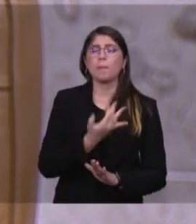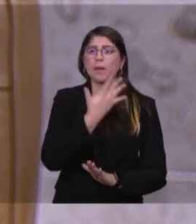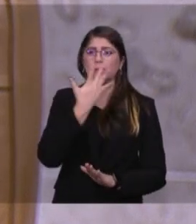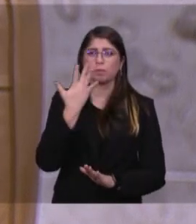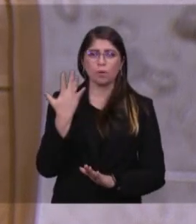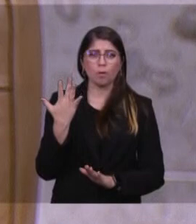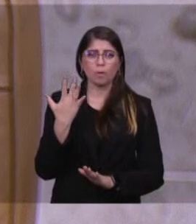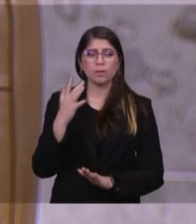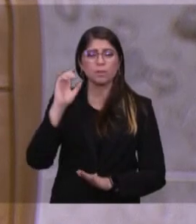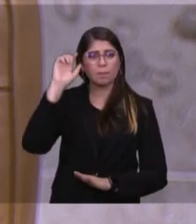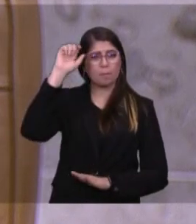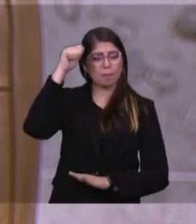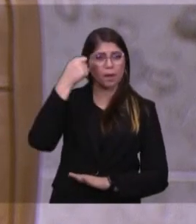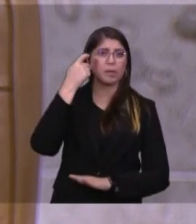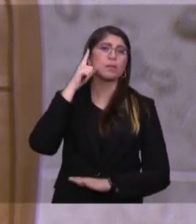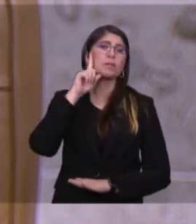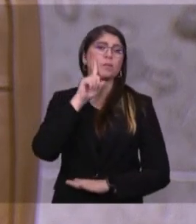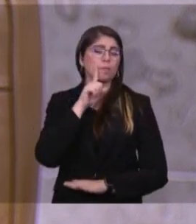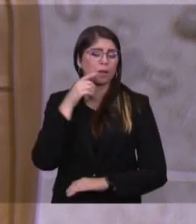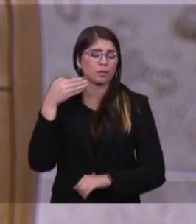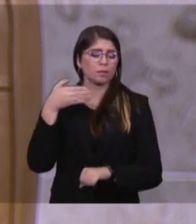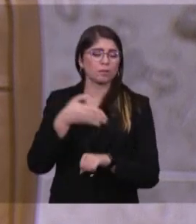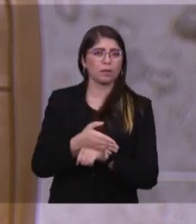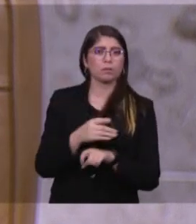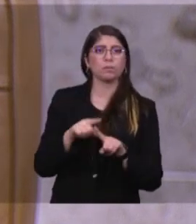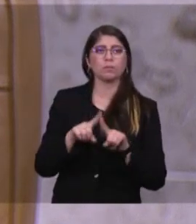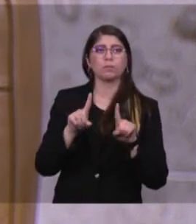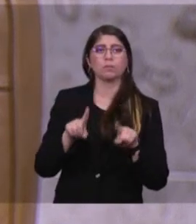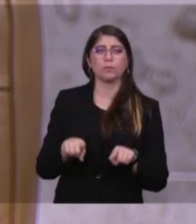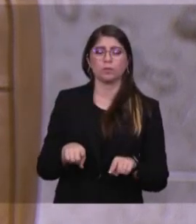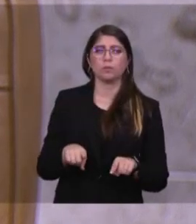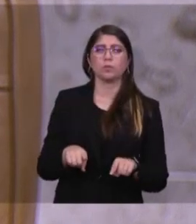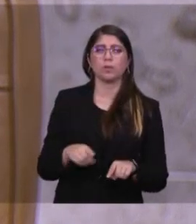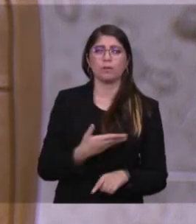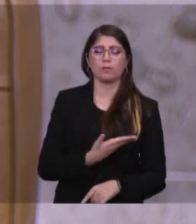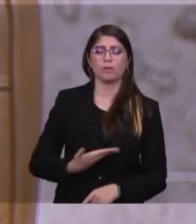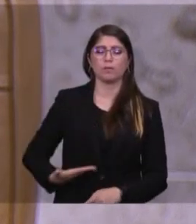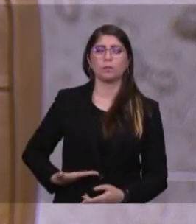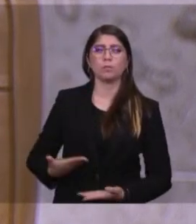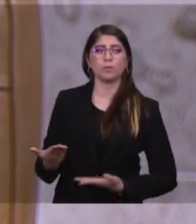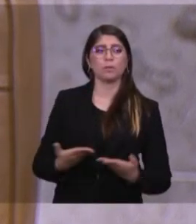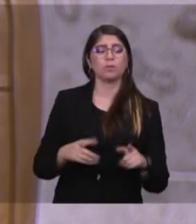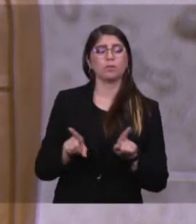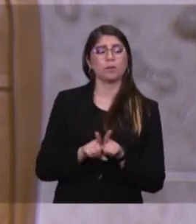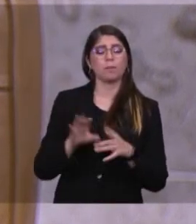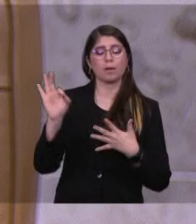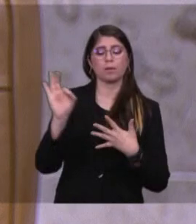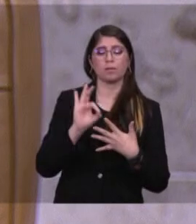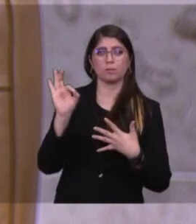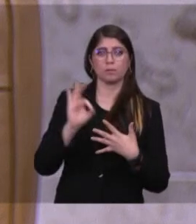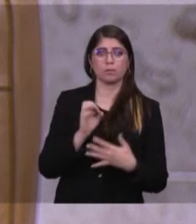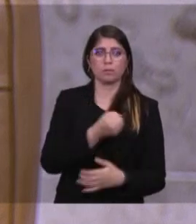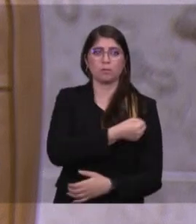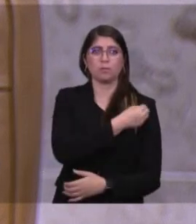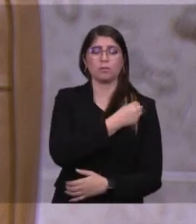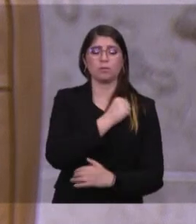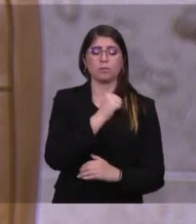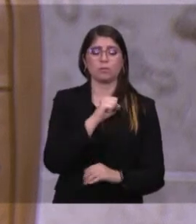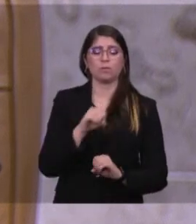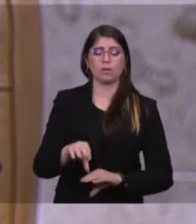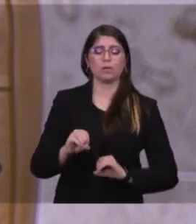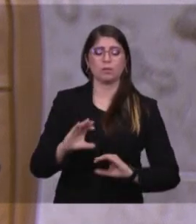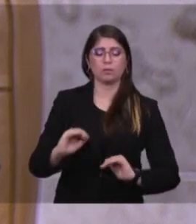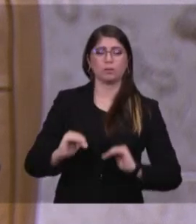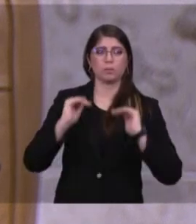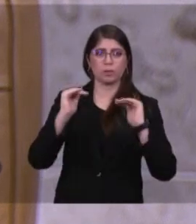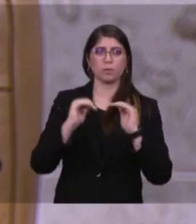pessoas pretas e pardas no serviço público e as políticas de cotas no ensino superior.